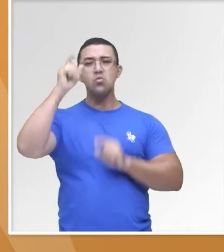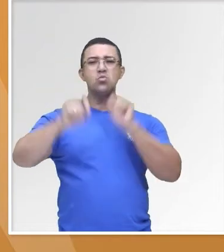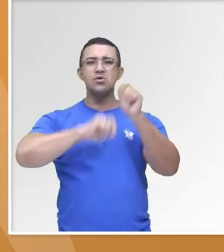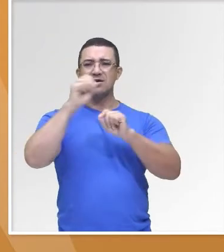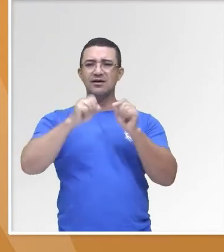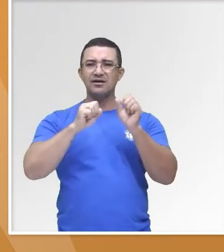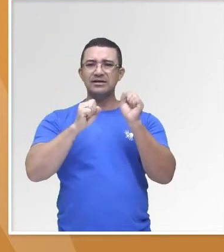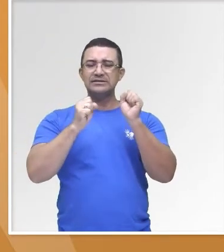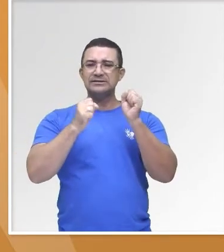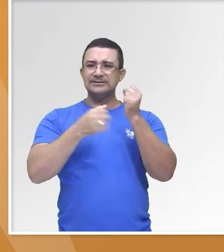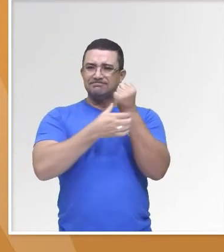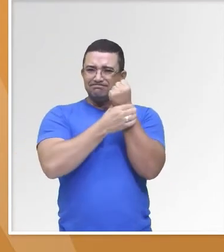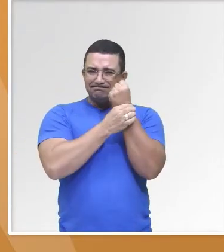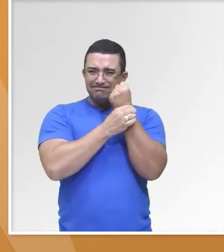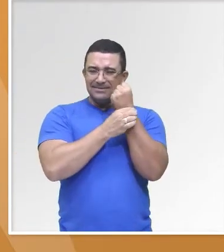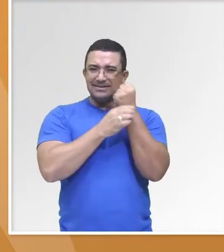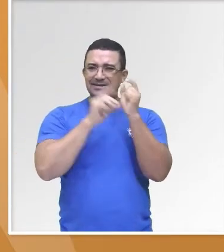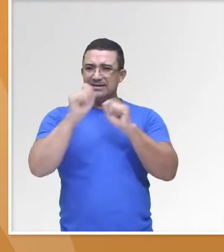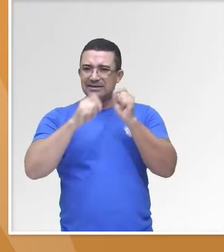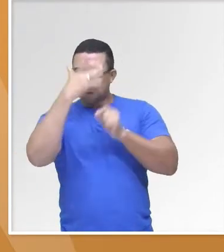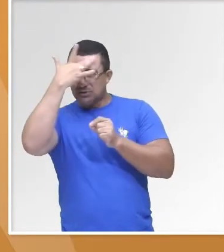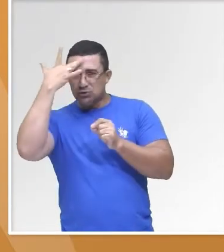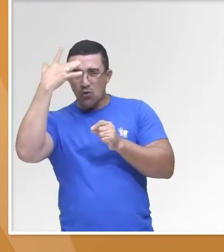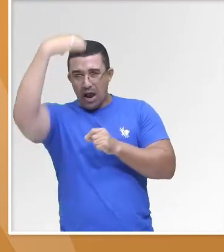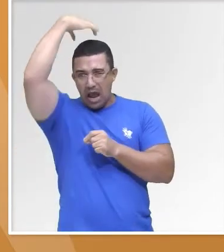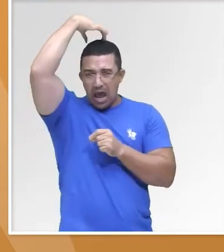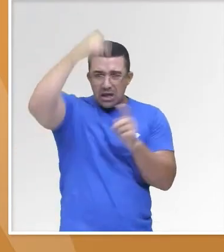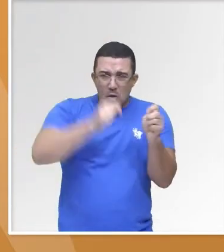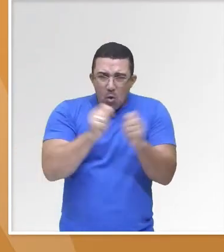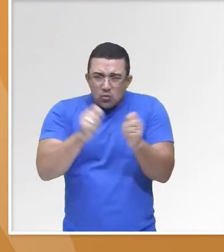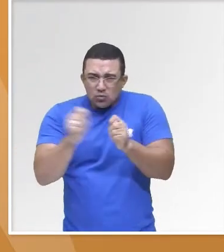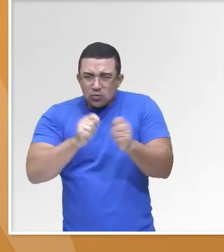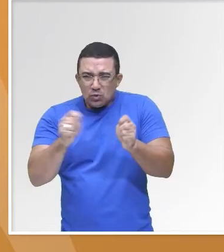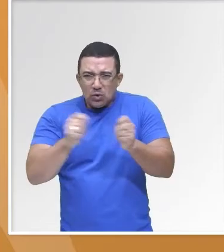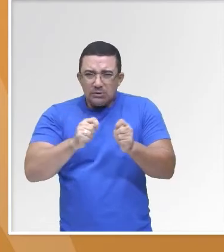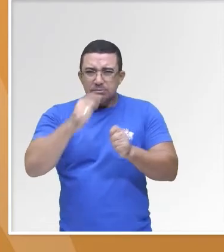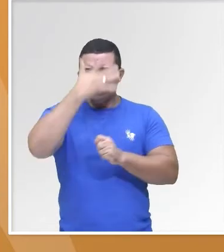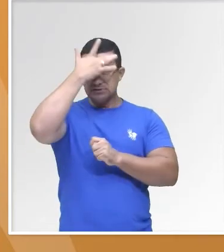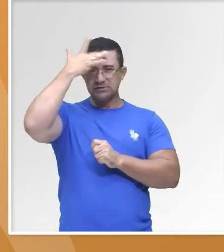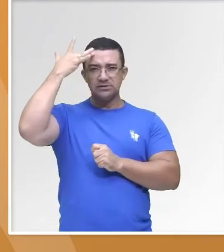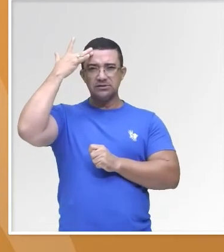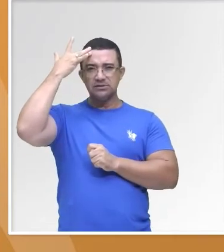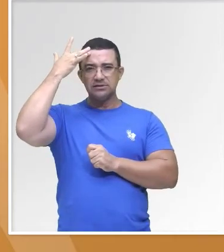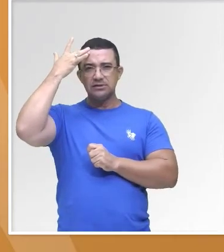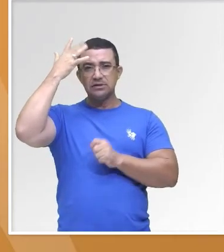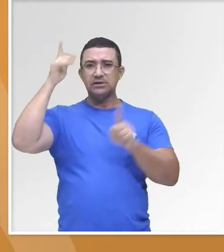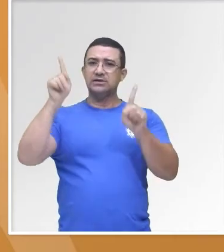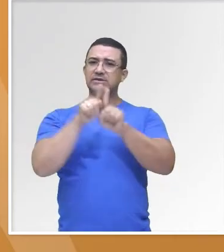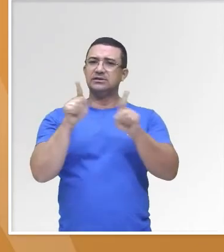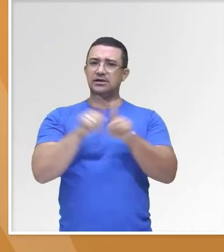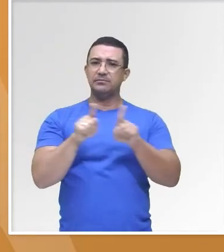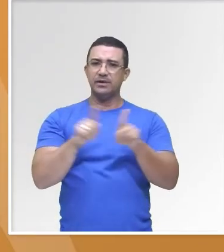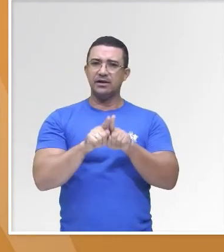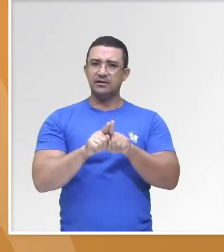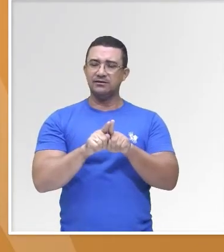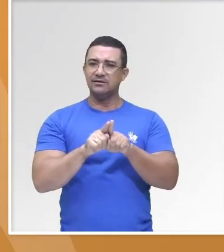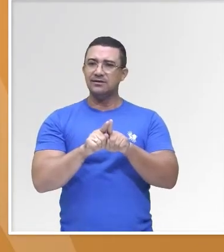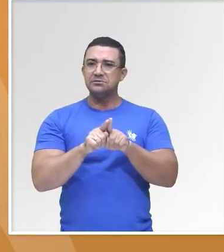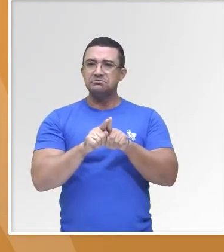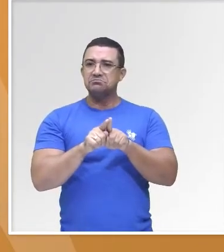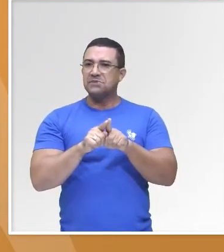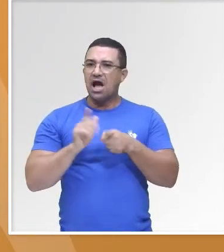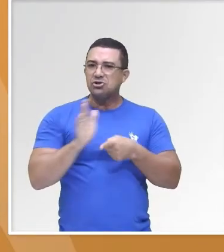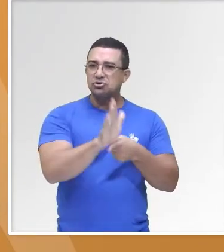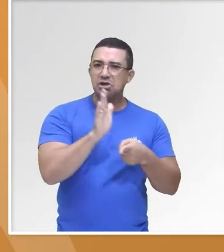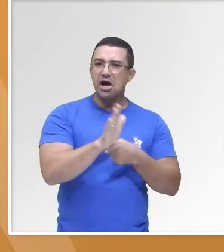de autocontrole sobre todo o seu reino e, principalmente, tirava-se aquela ideia de benevolência.